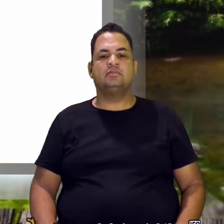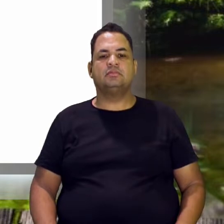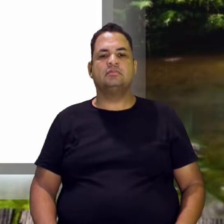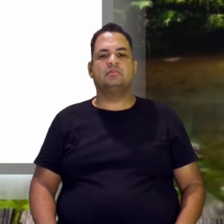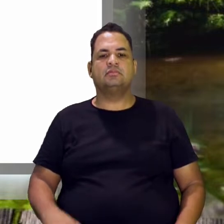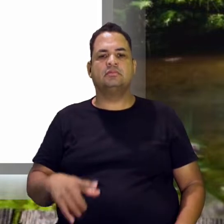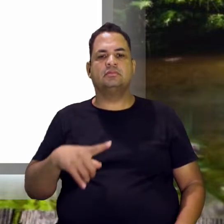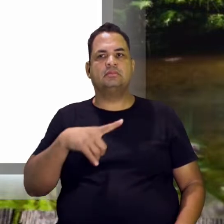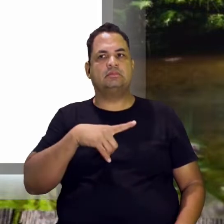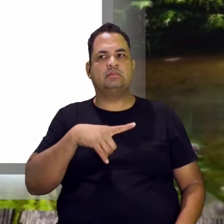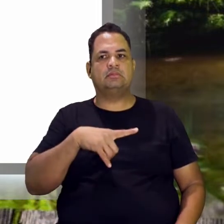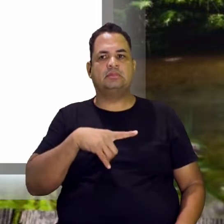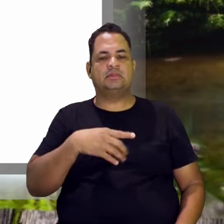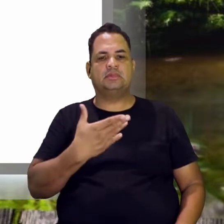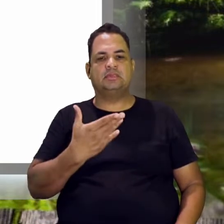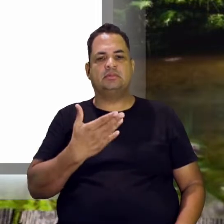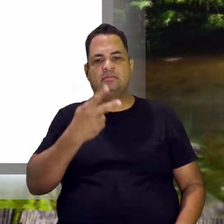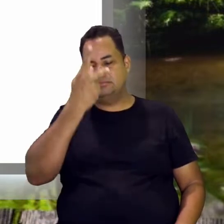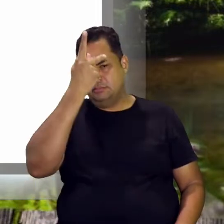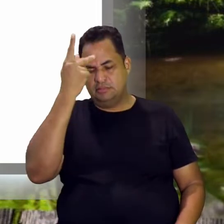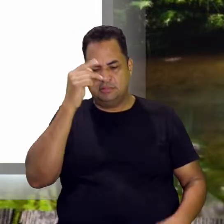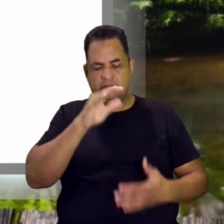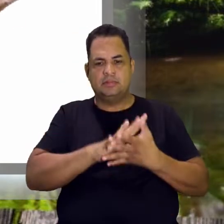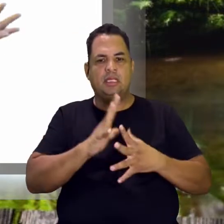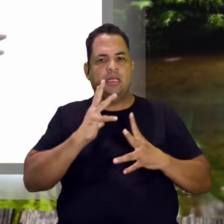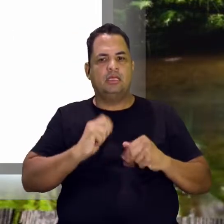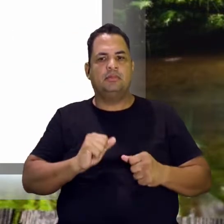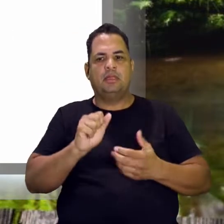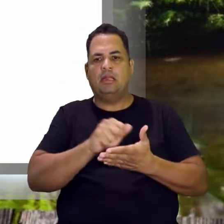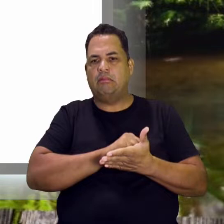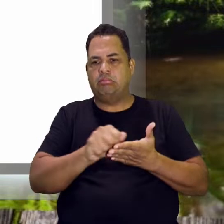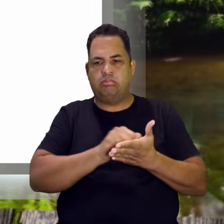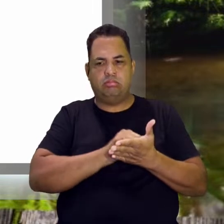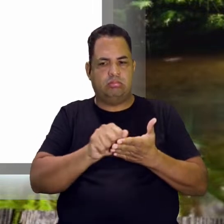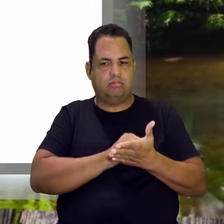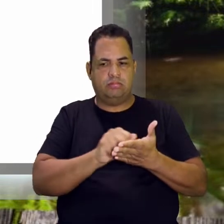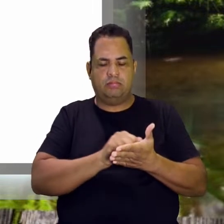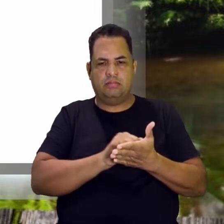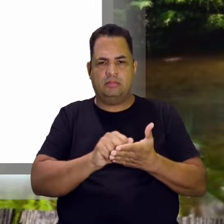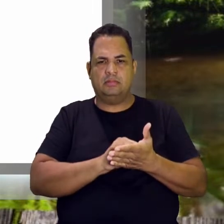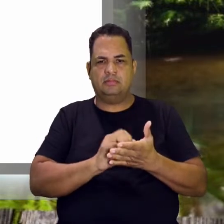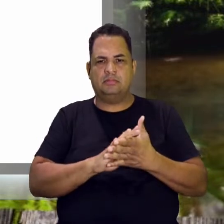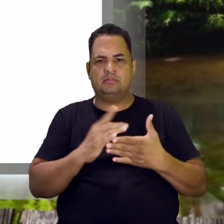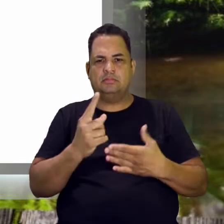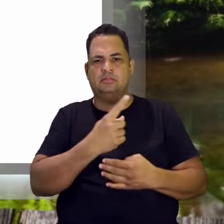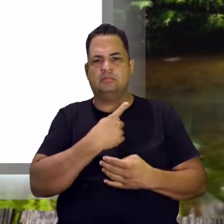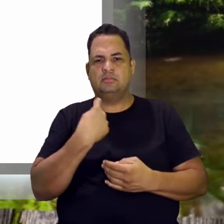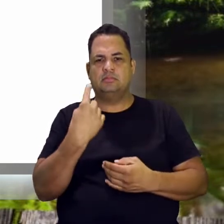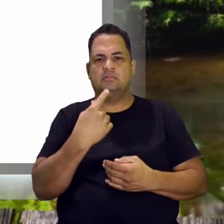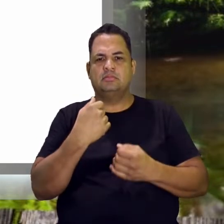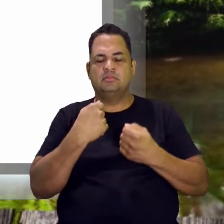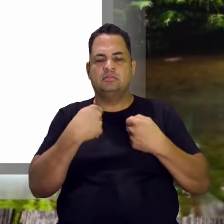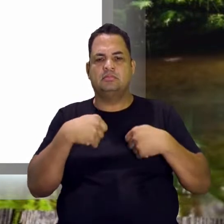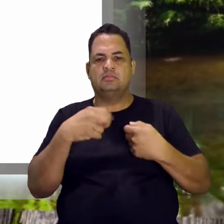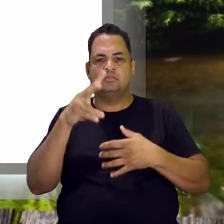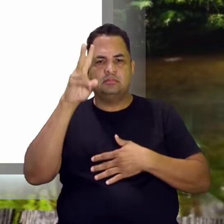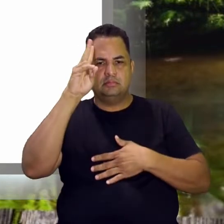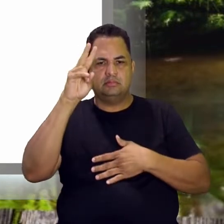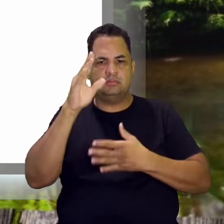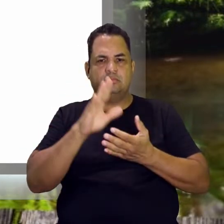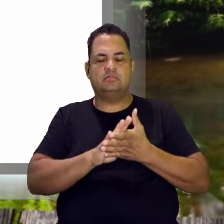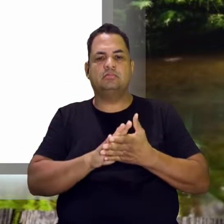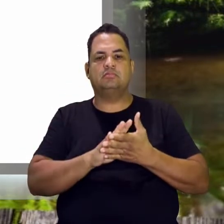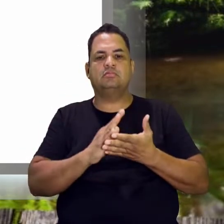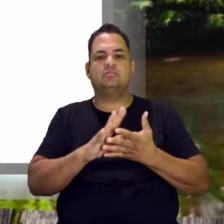Tá? Mas tem gente que né? Limpa, lava, queridos. Nós precisamos lembrar que elas